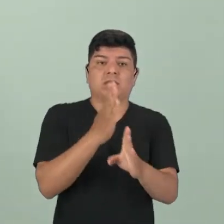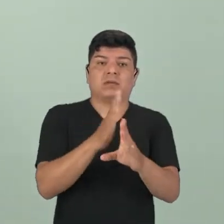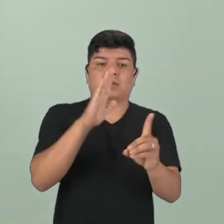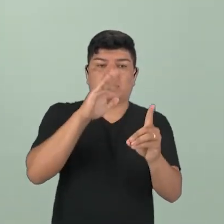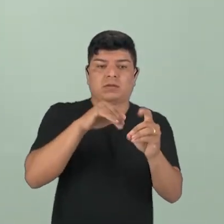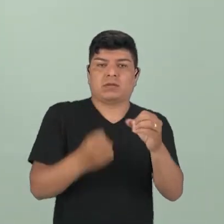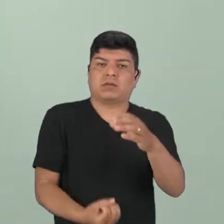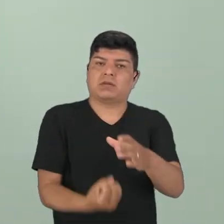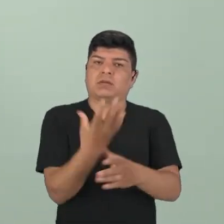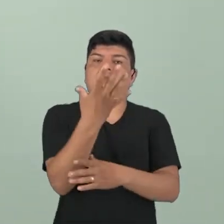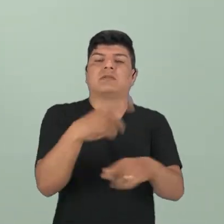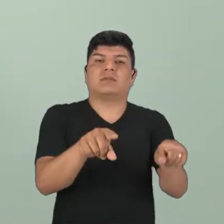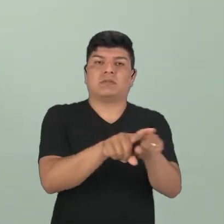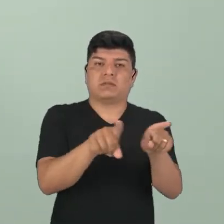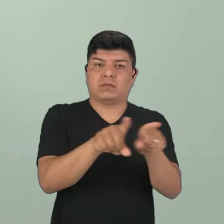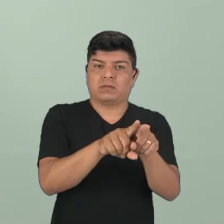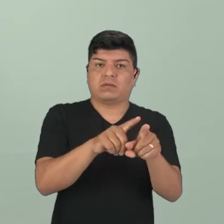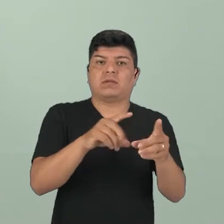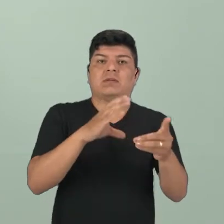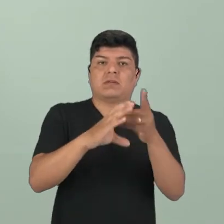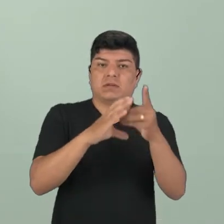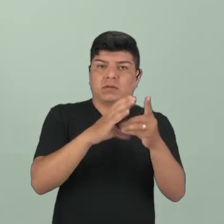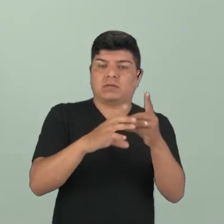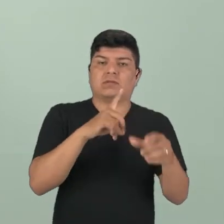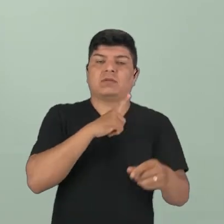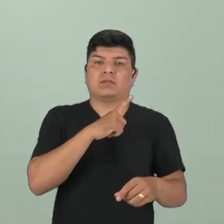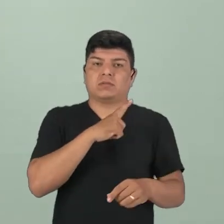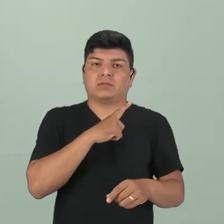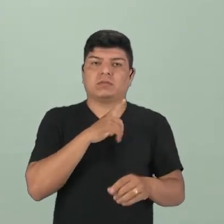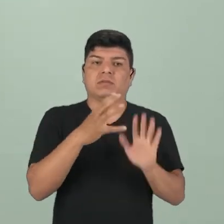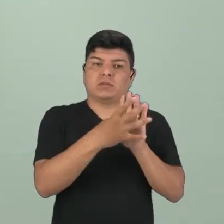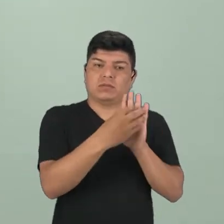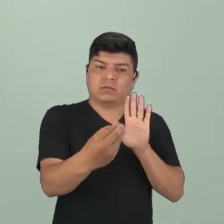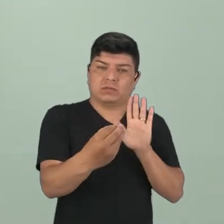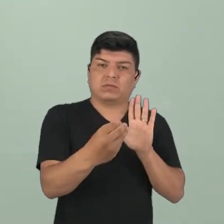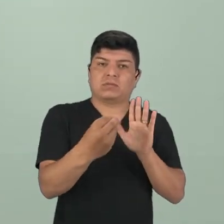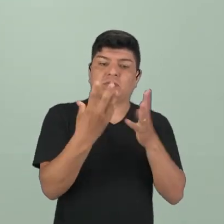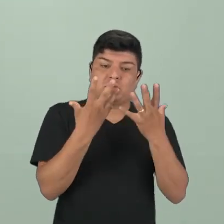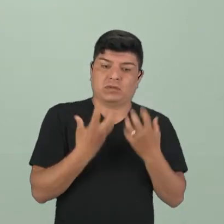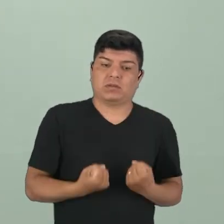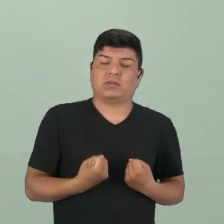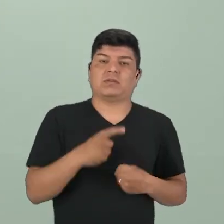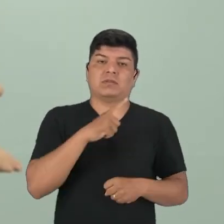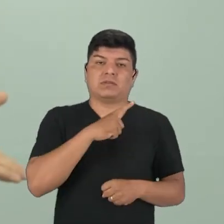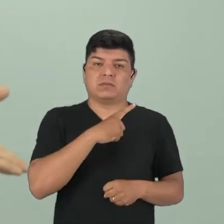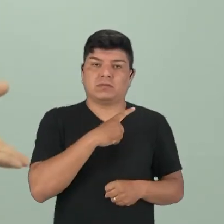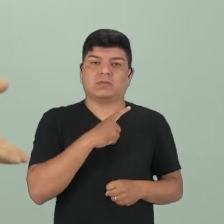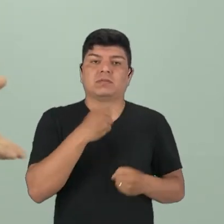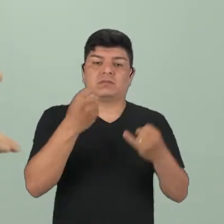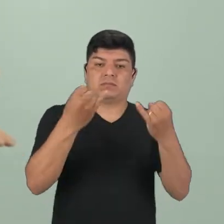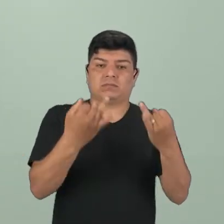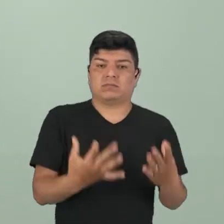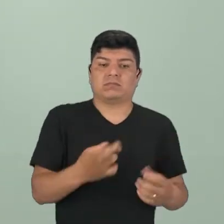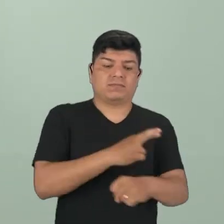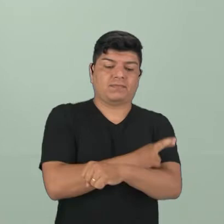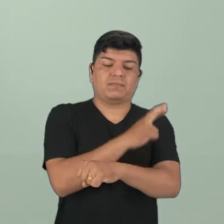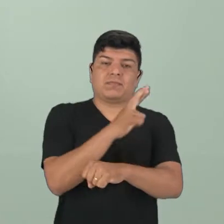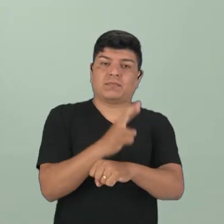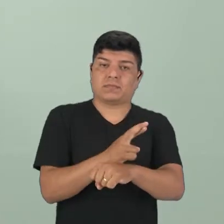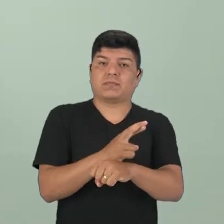de origem, assim como pelos ritos e rituais. Os símbolos que ela adotam são definidores de uma